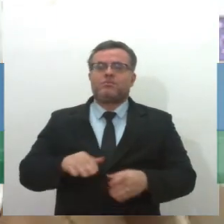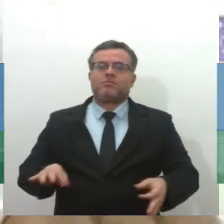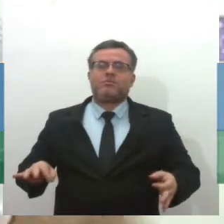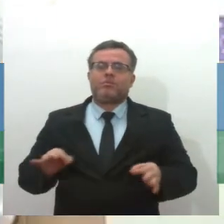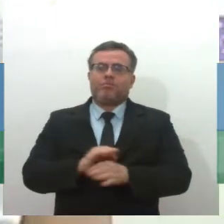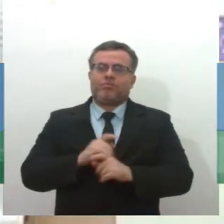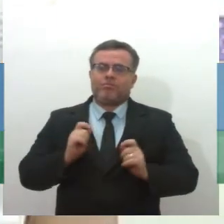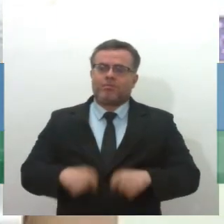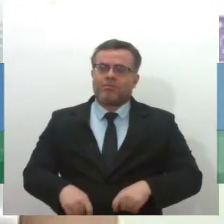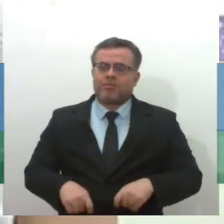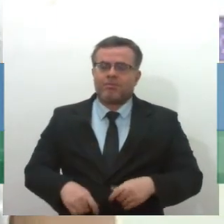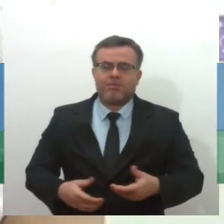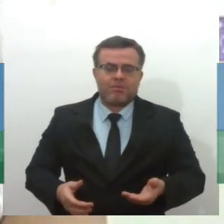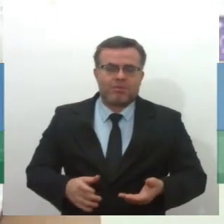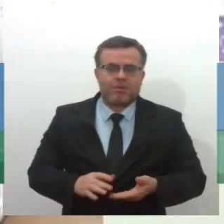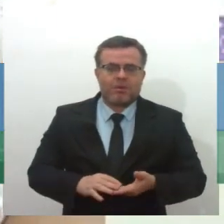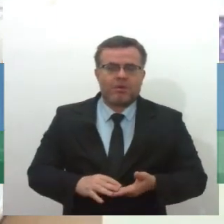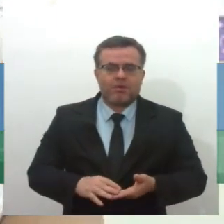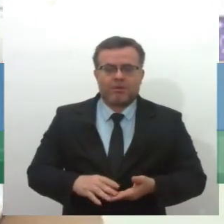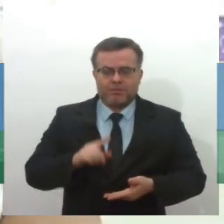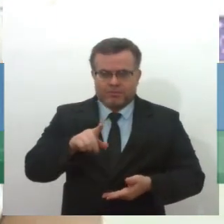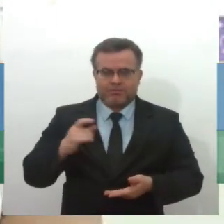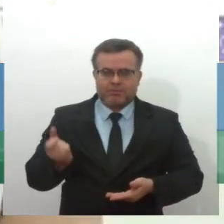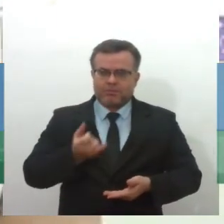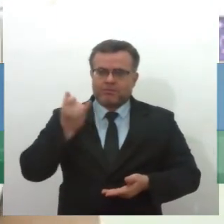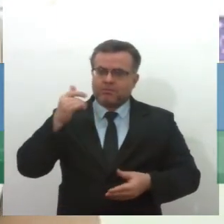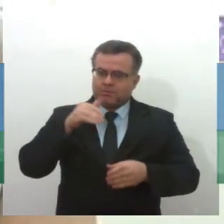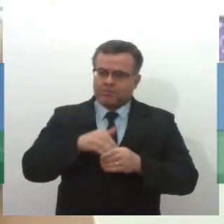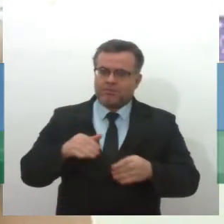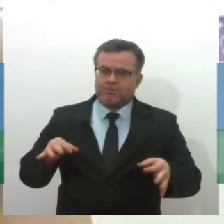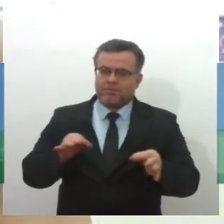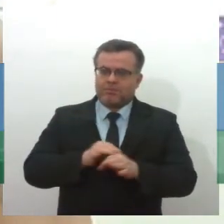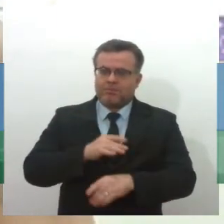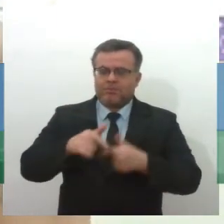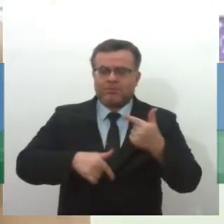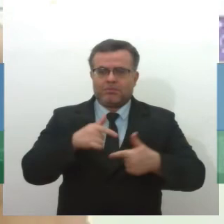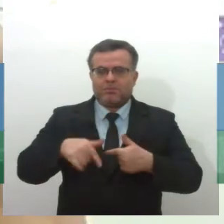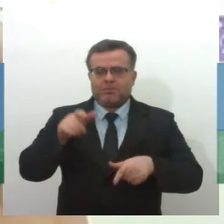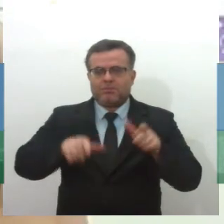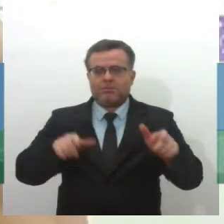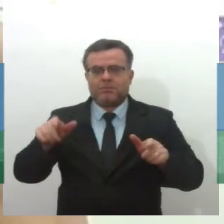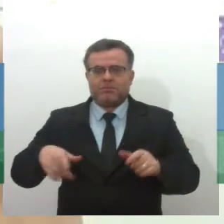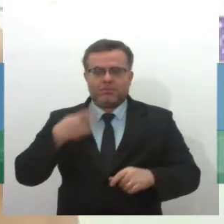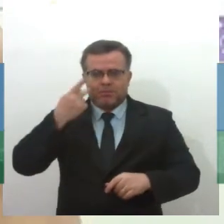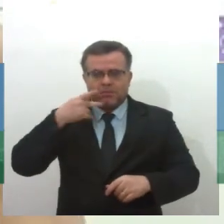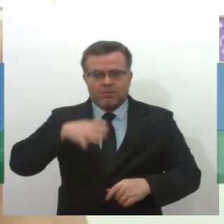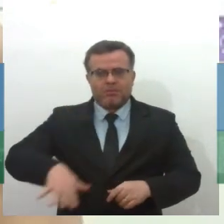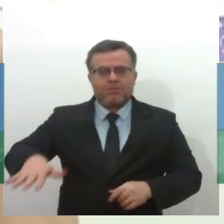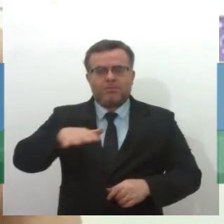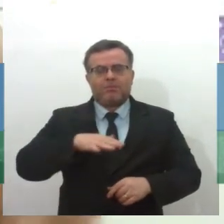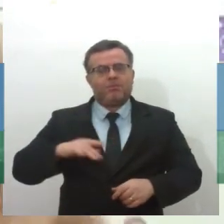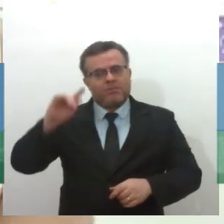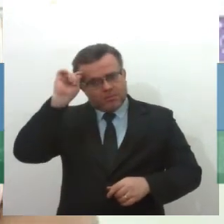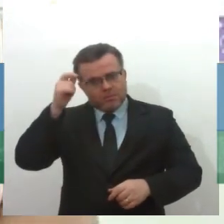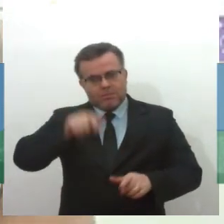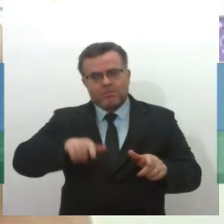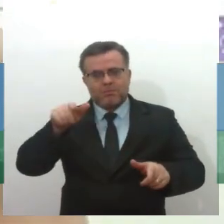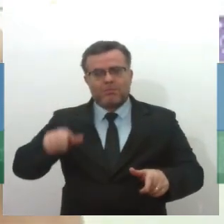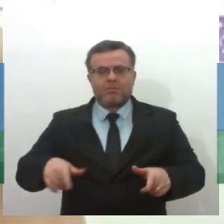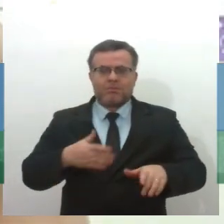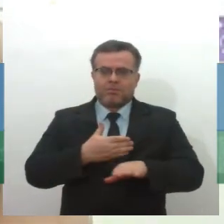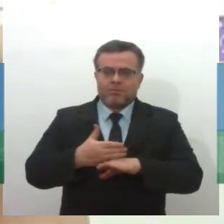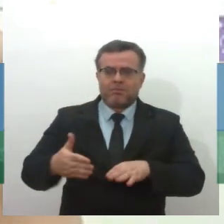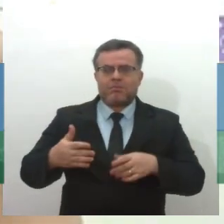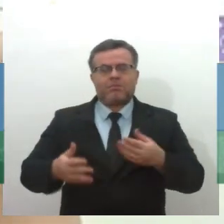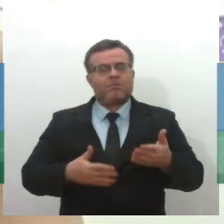sabendo o voto, do peso do seu voto e da representatividade dessas mulheres no poder, no espaço de poder, mulheres negras, mulheres brancas, mulheres trans,